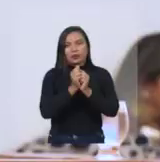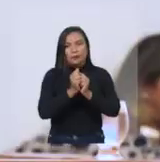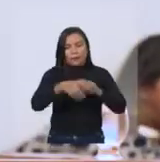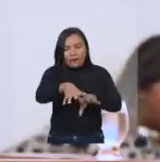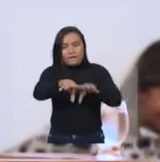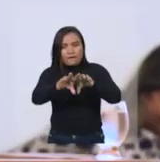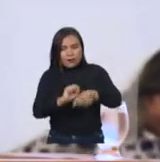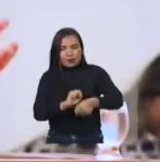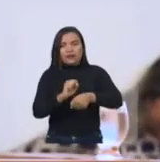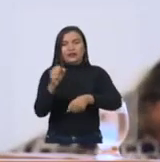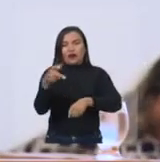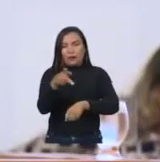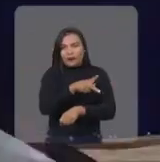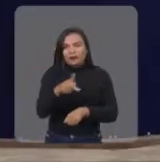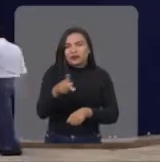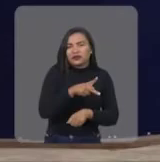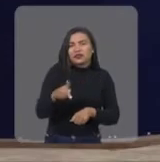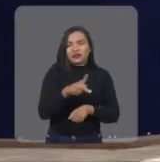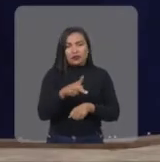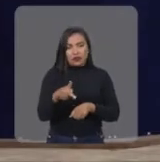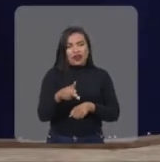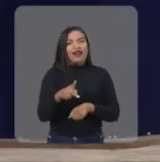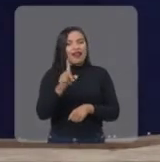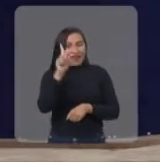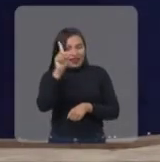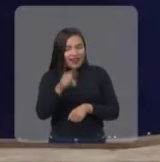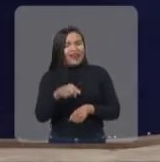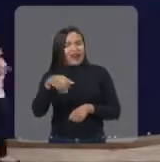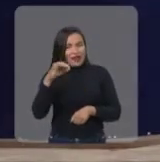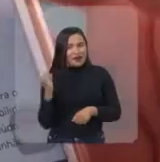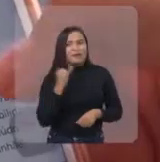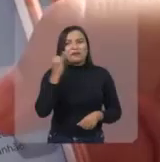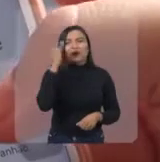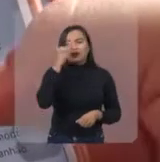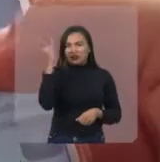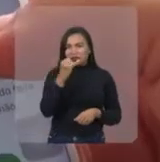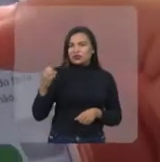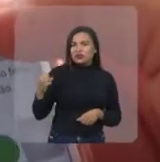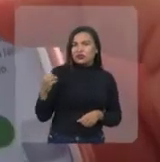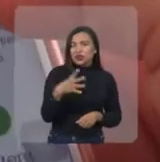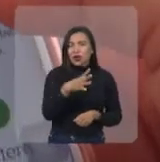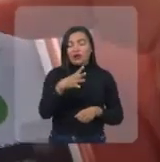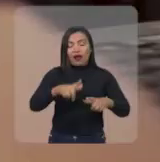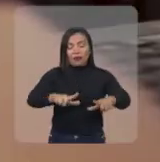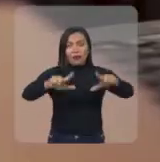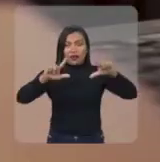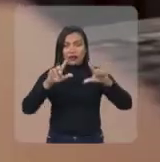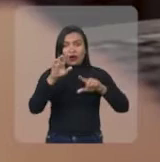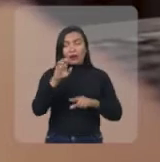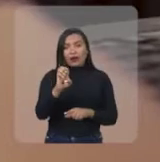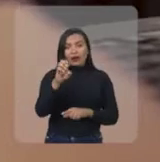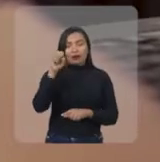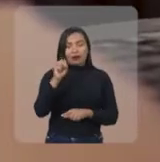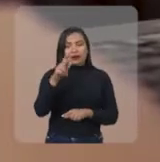docente. É a expertise da UEMA em desenvolver alternativas inovadoras por meio da plataforma Escada, aliada ao